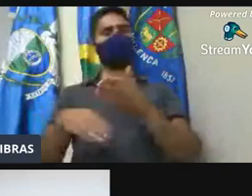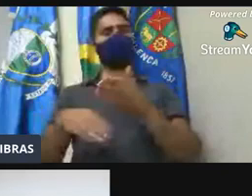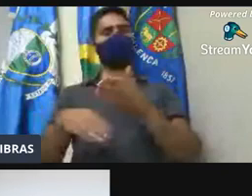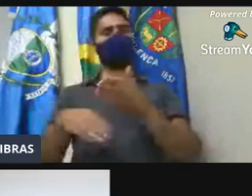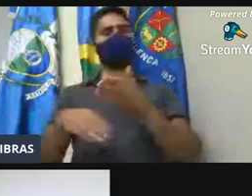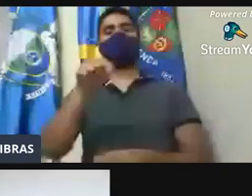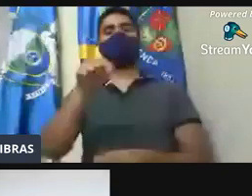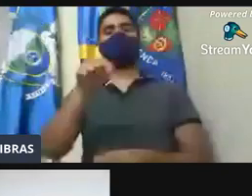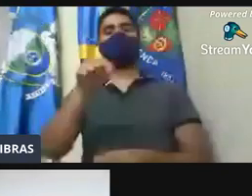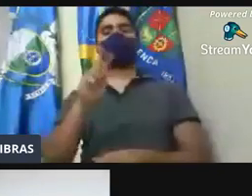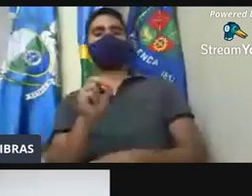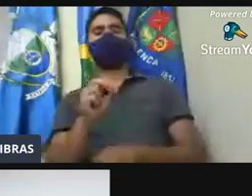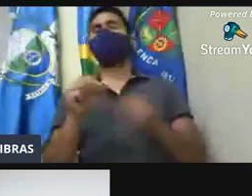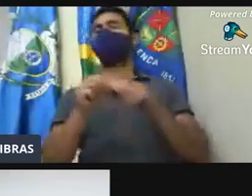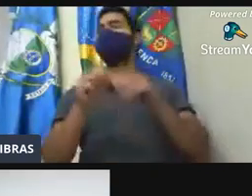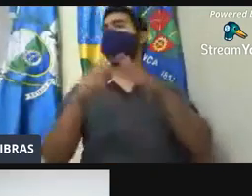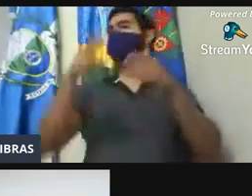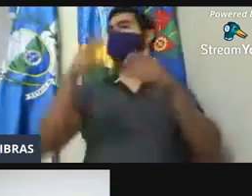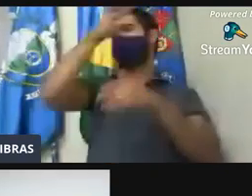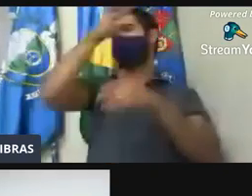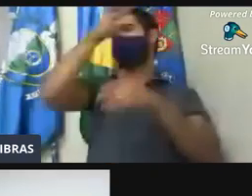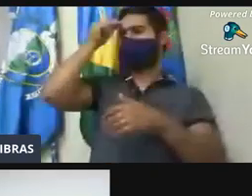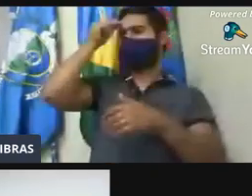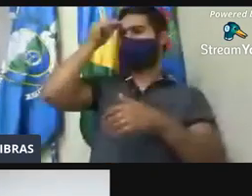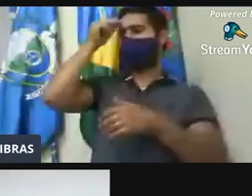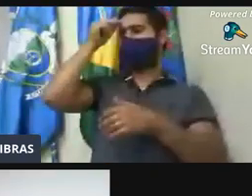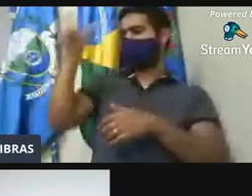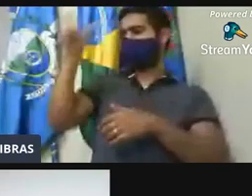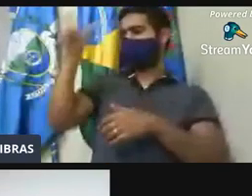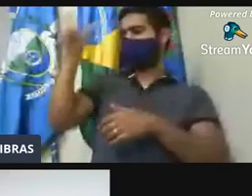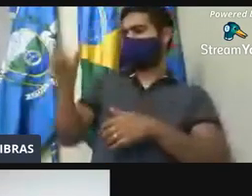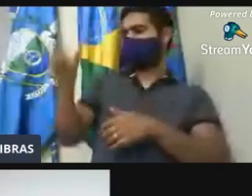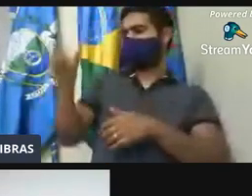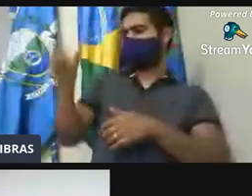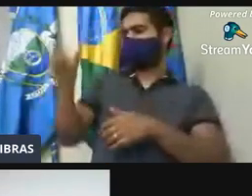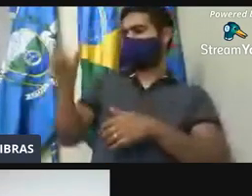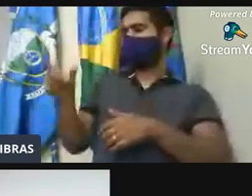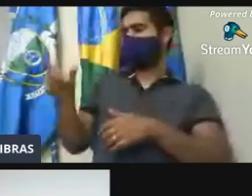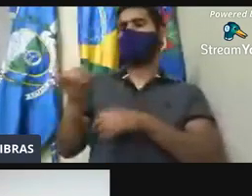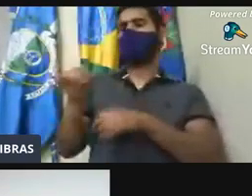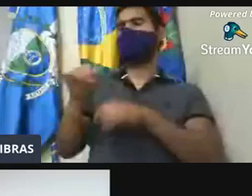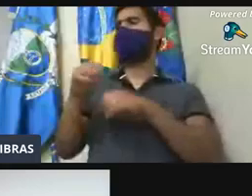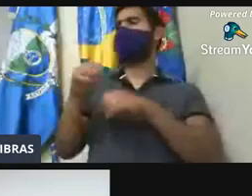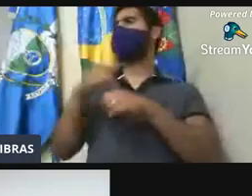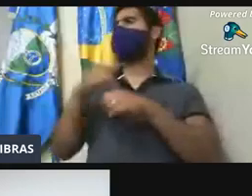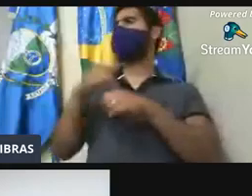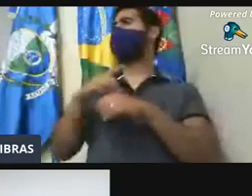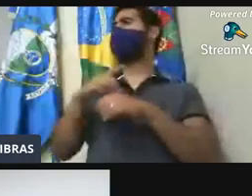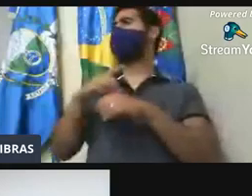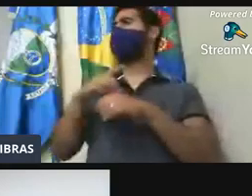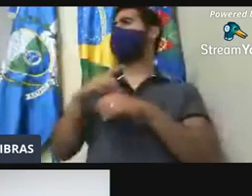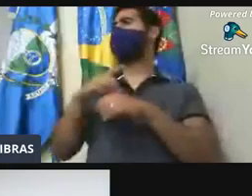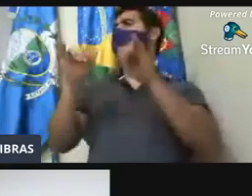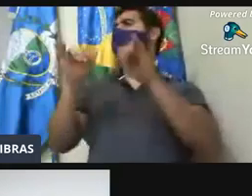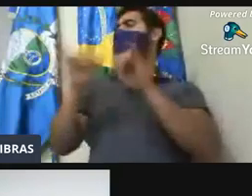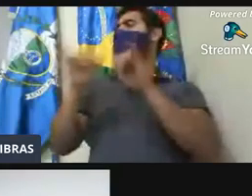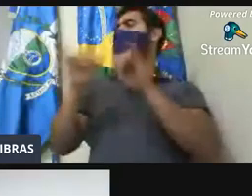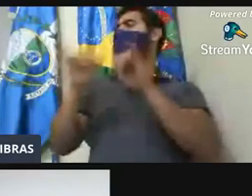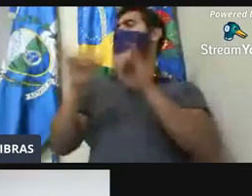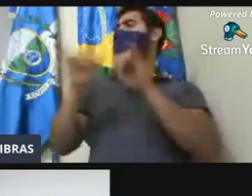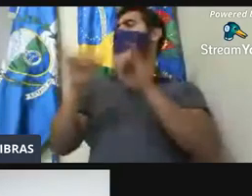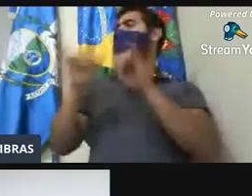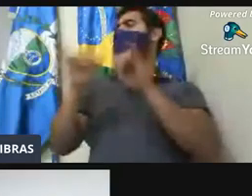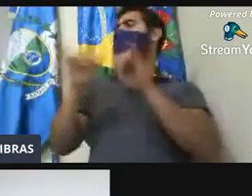prefeito municipal e a quem mais de direito se digna informar o que se segue: os valores realmente empenhados e pagos com as barreiras sanitárias no município de